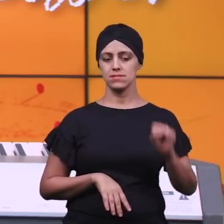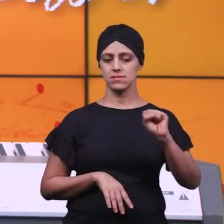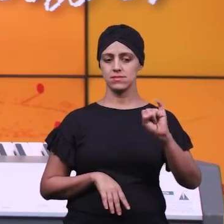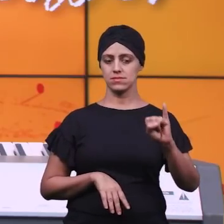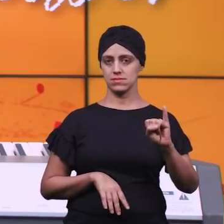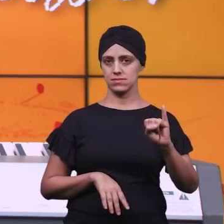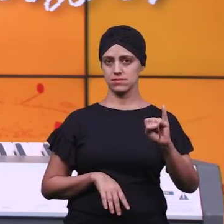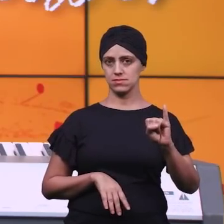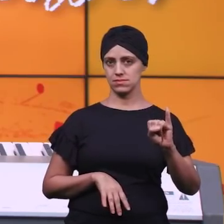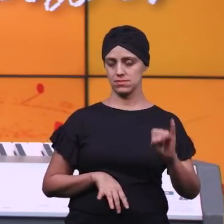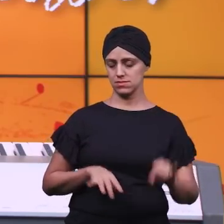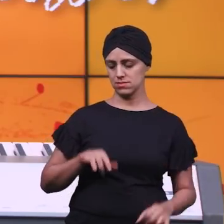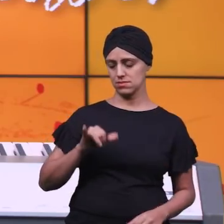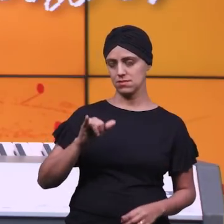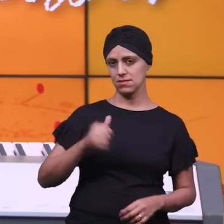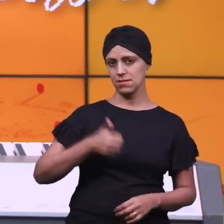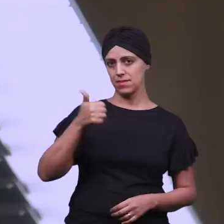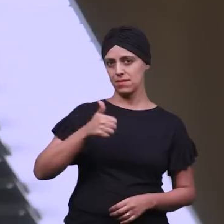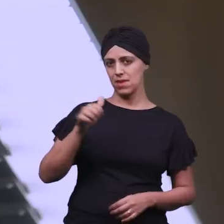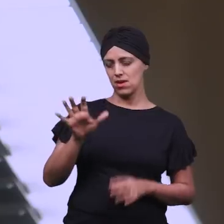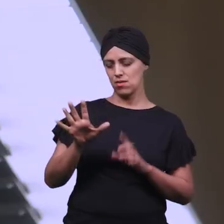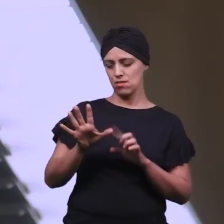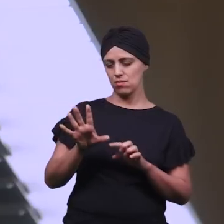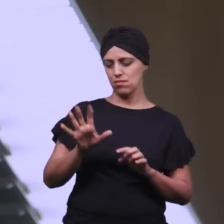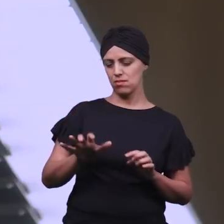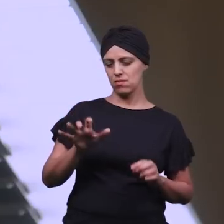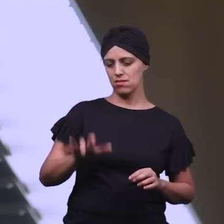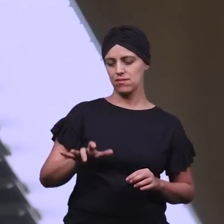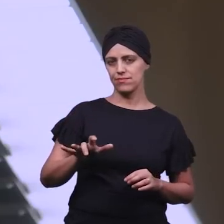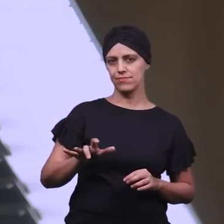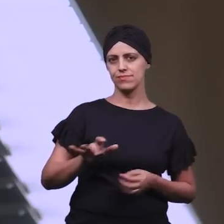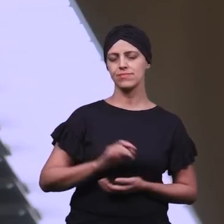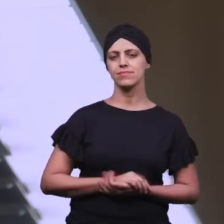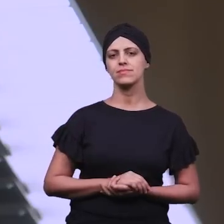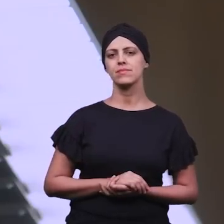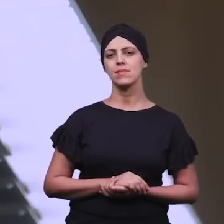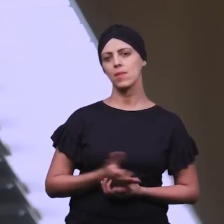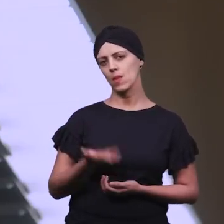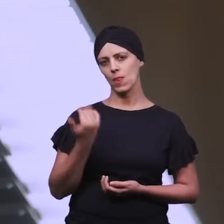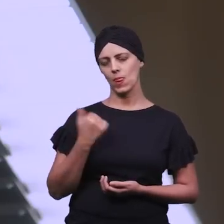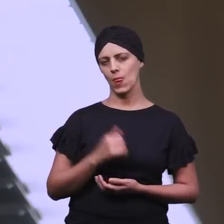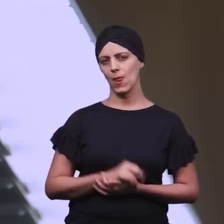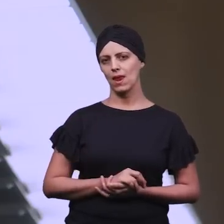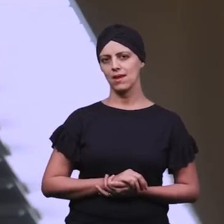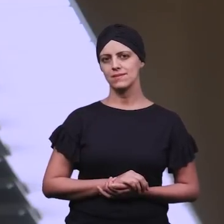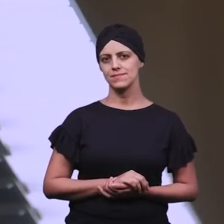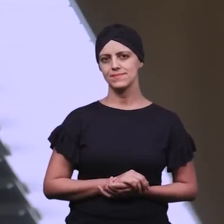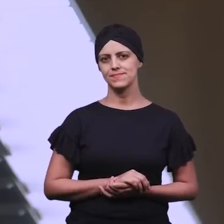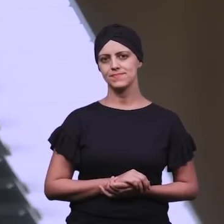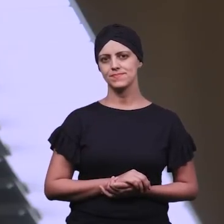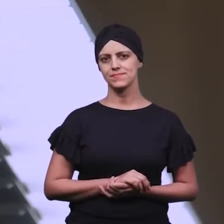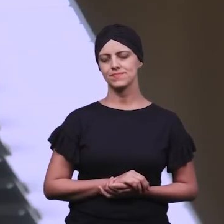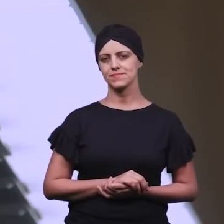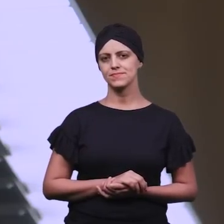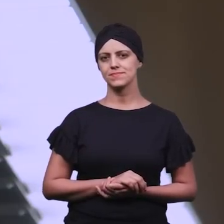Si, primeiro dedinho aqui, ó, polegar no si. Vamos lá.